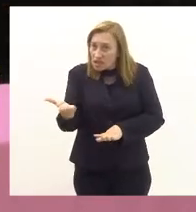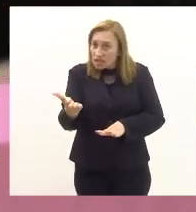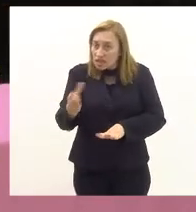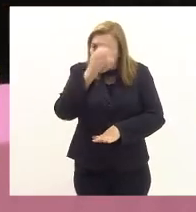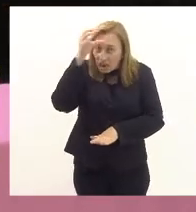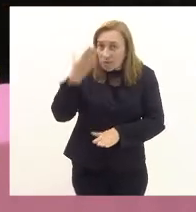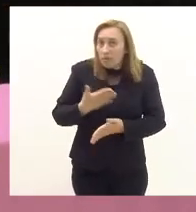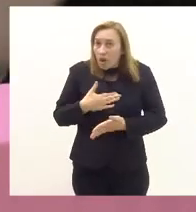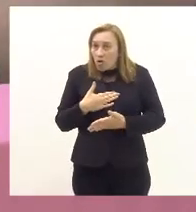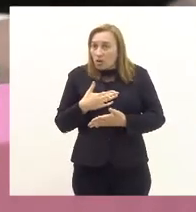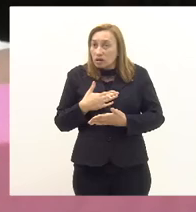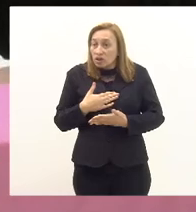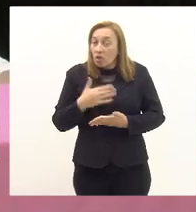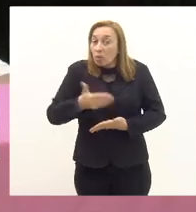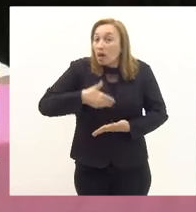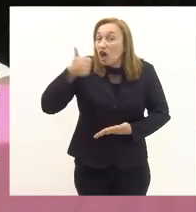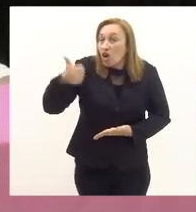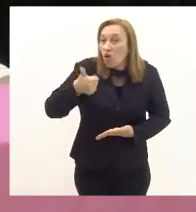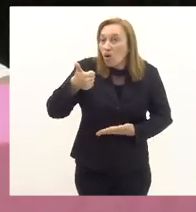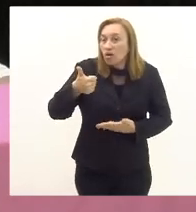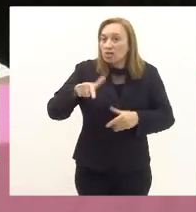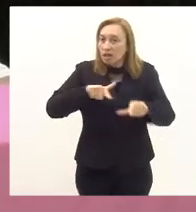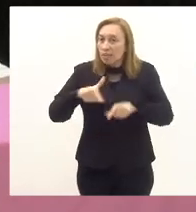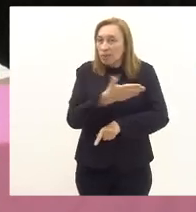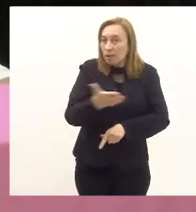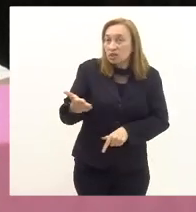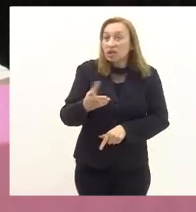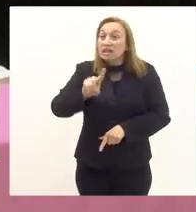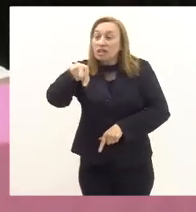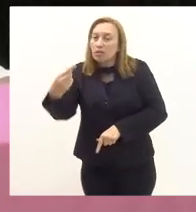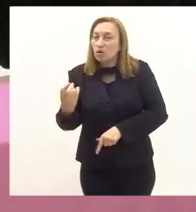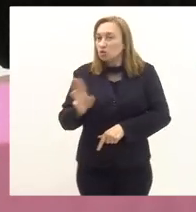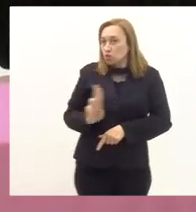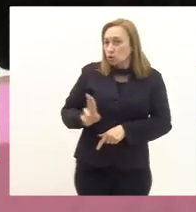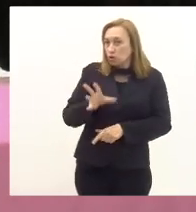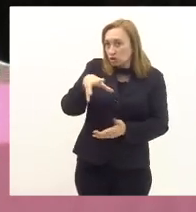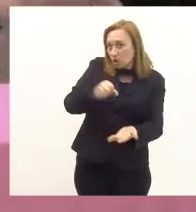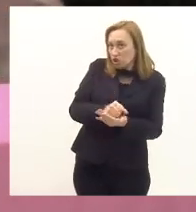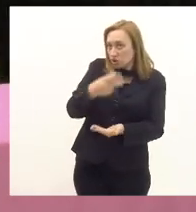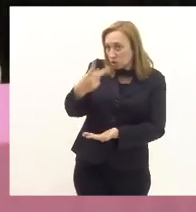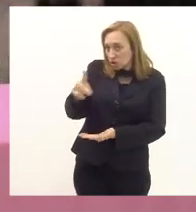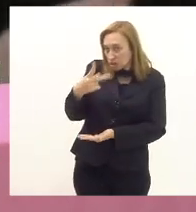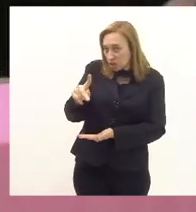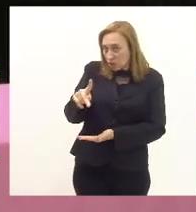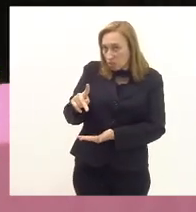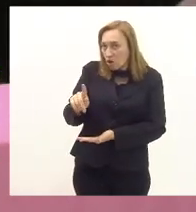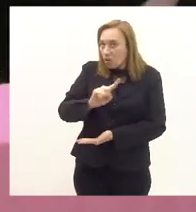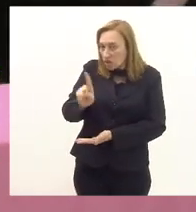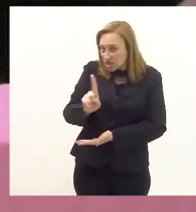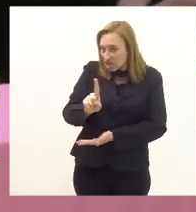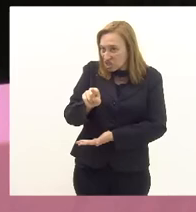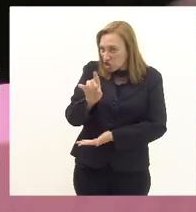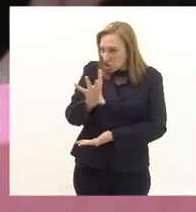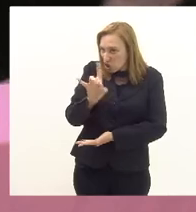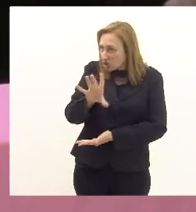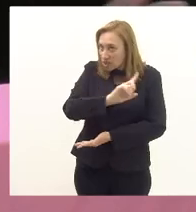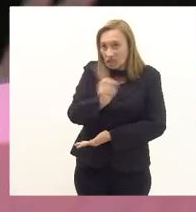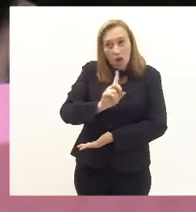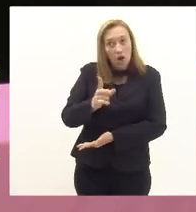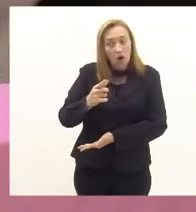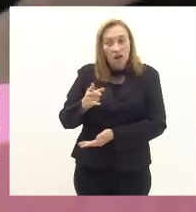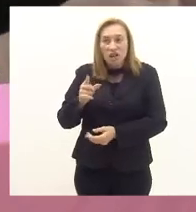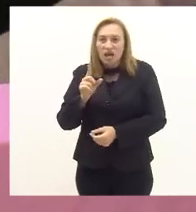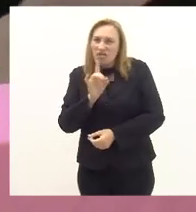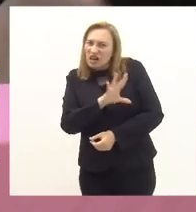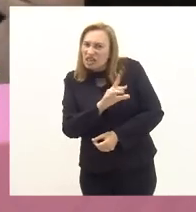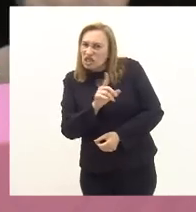clientes. Então, eu tenho que prestar o melhor serviço possível. Falar nisso, depois eu quero o número do teu registro de ocorrência, porque você não está sozinha. Você falou, estou fazendo tudo sozinha.